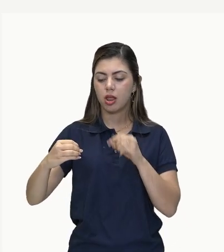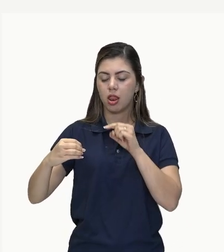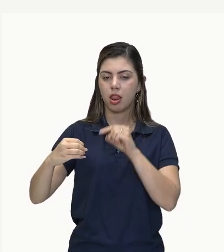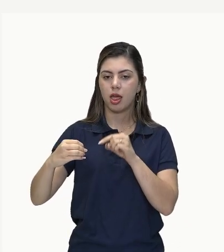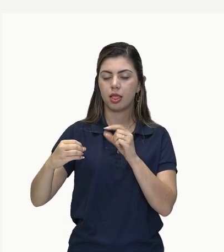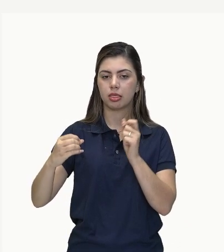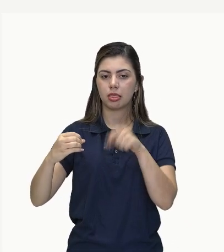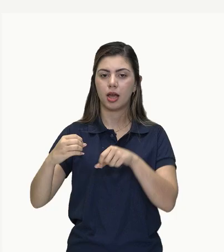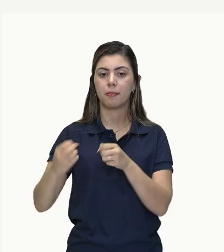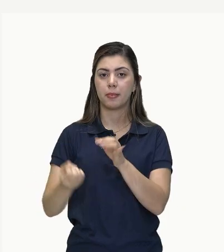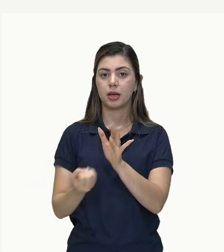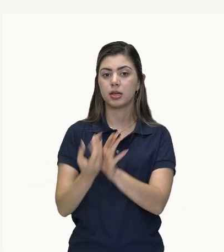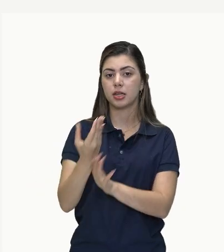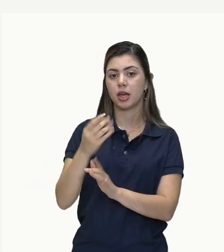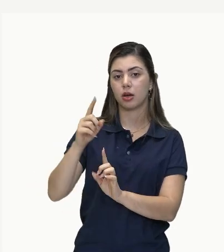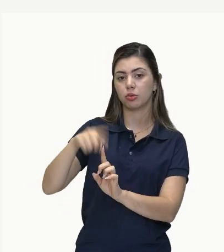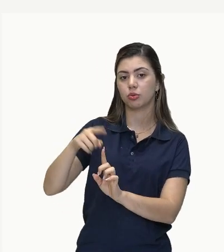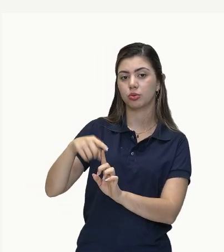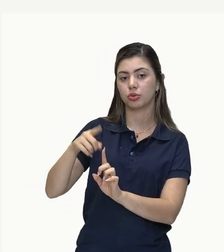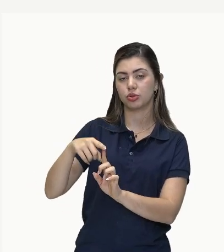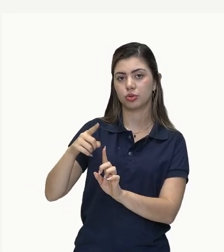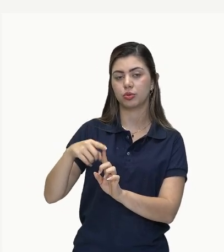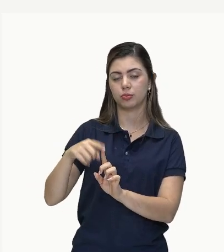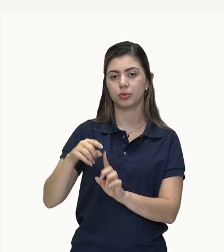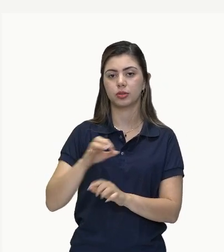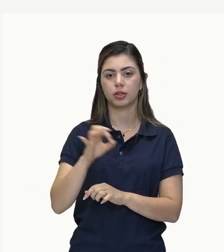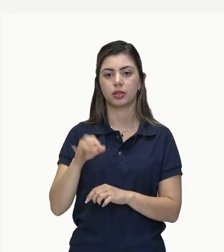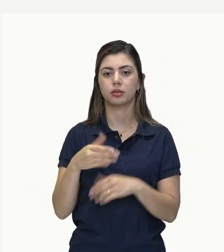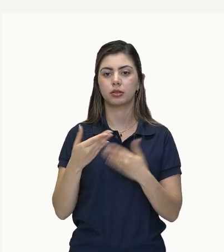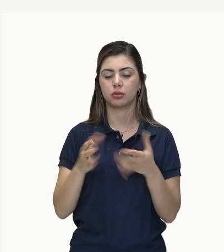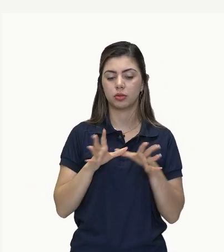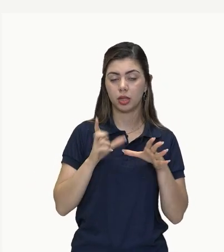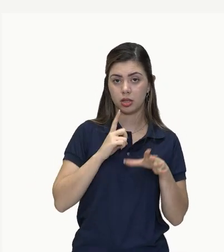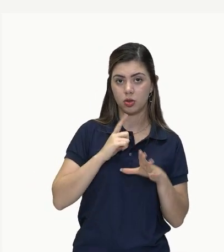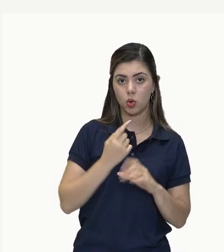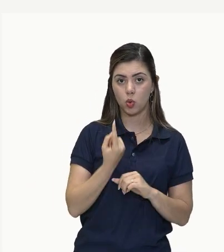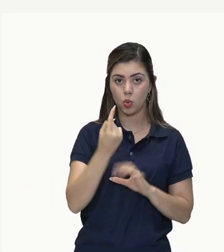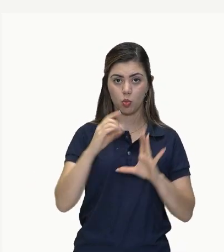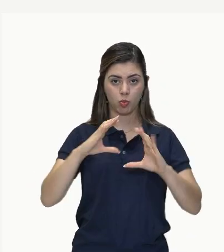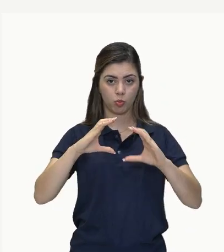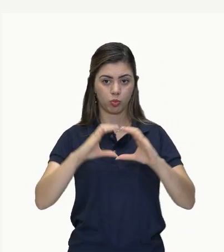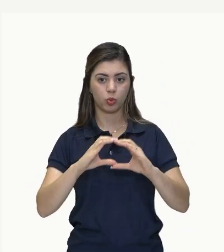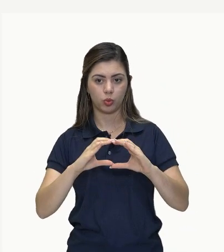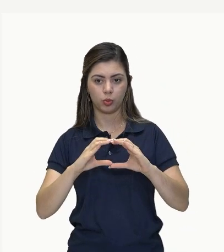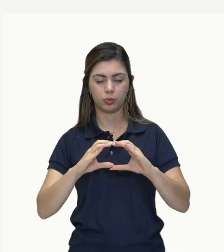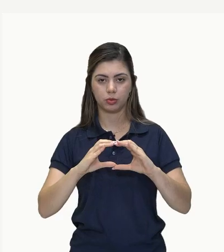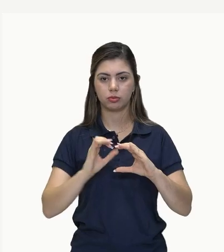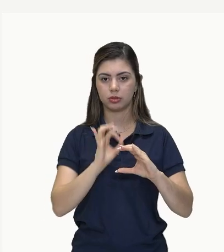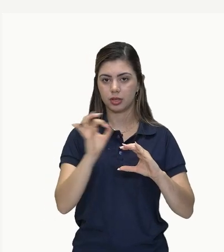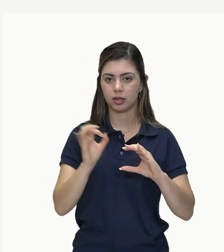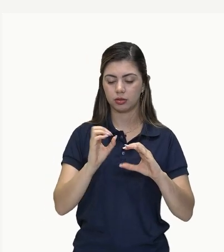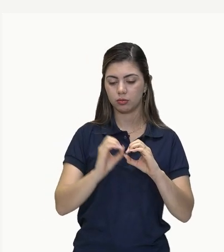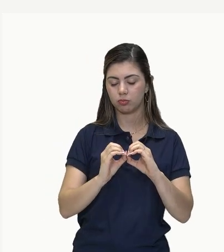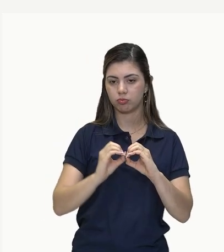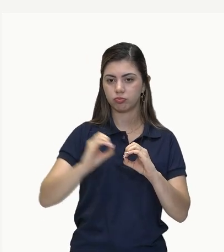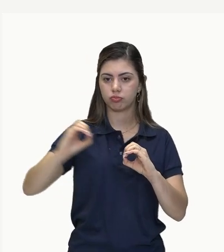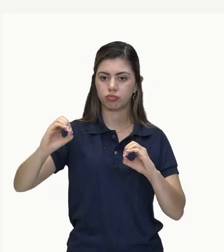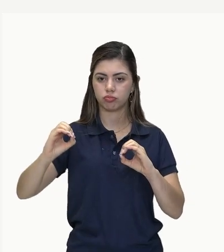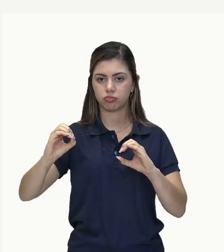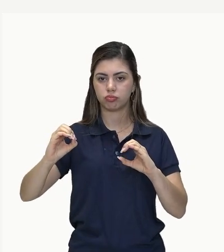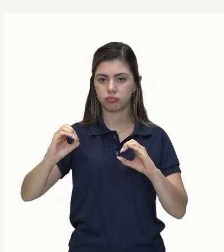da população original, né? Eu tenho aqui a população original, um processo de migração, olha